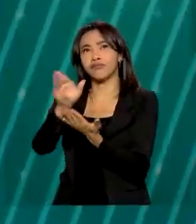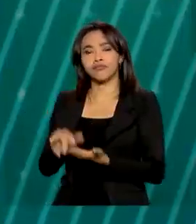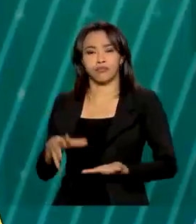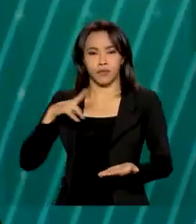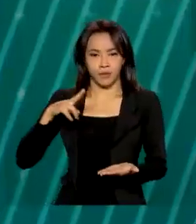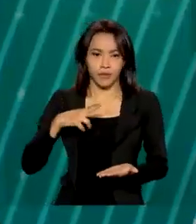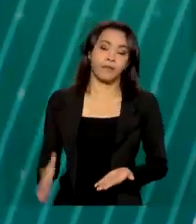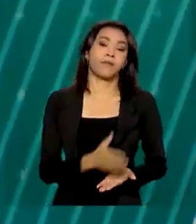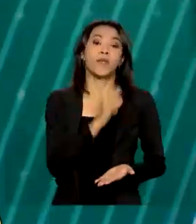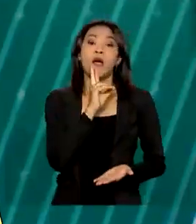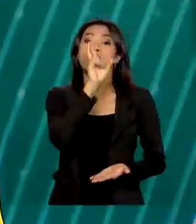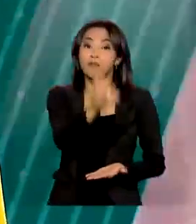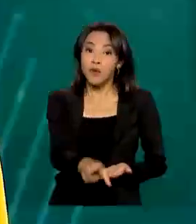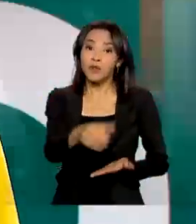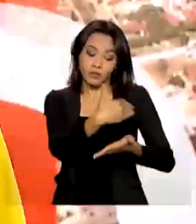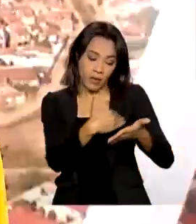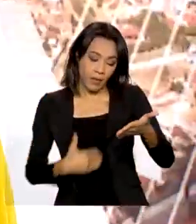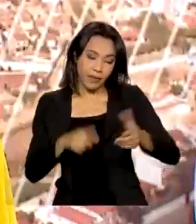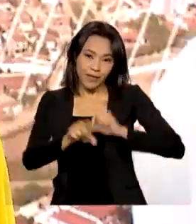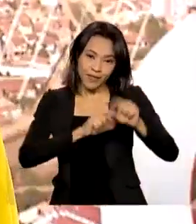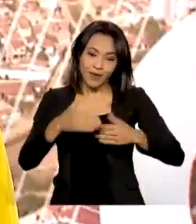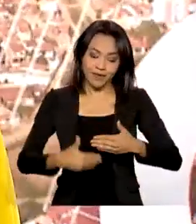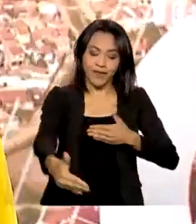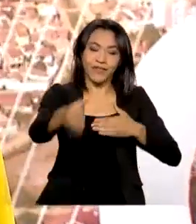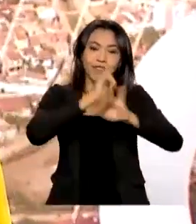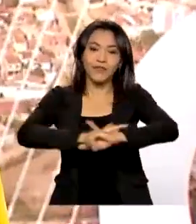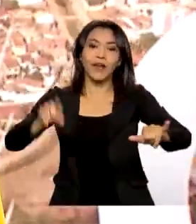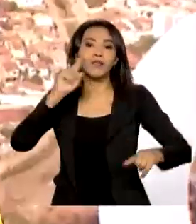todo o país o resultado dos pré-selecionados será divulgado no dia quinze de